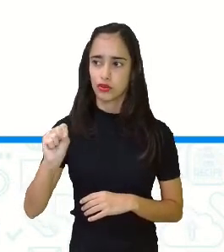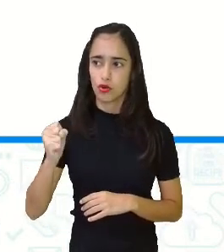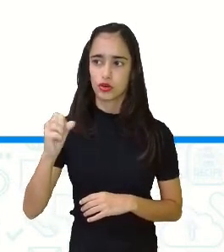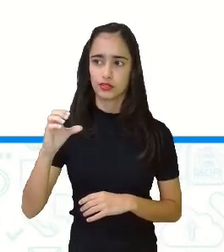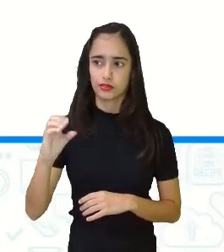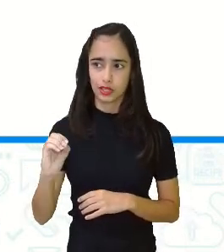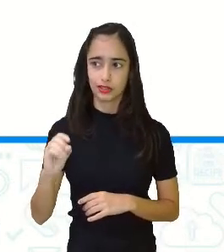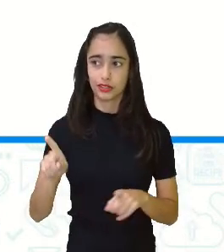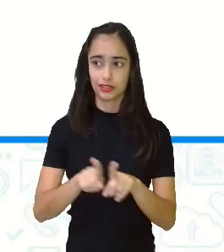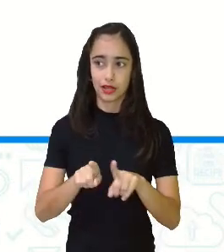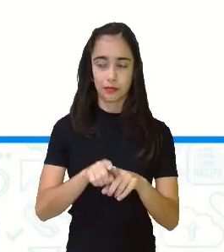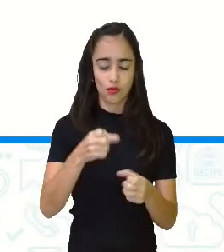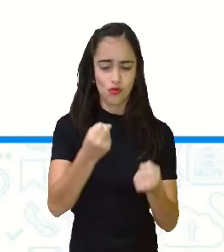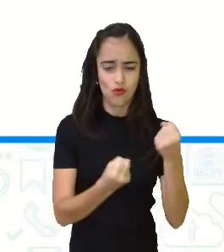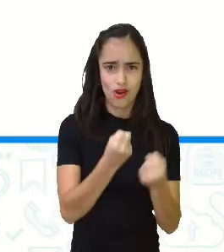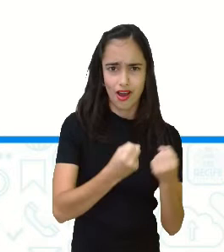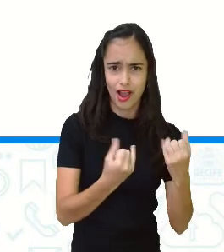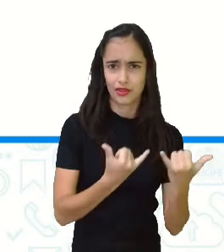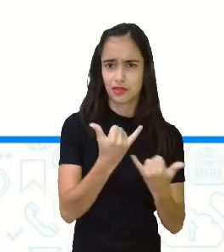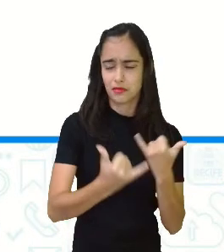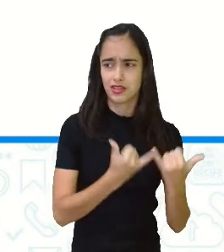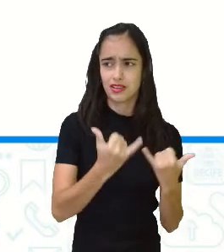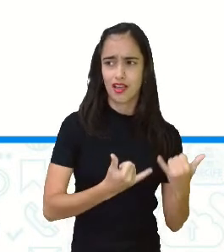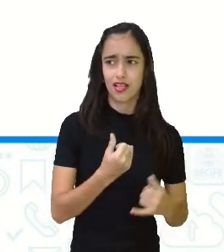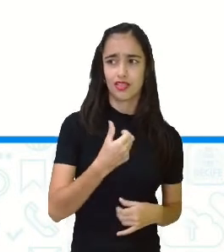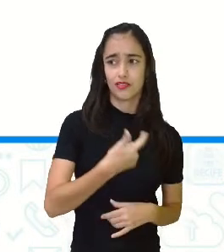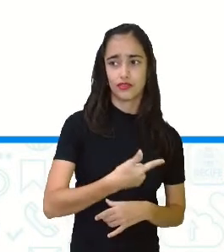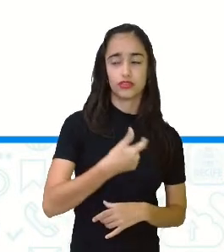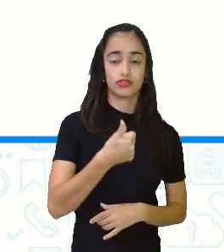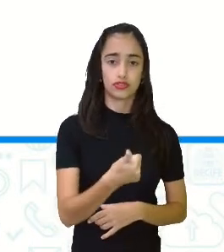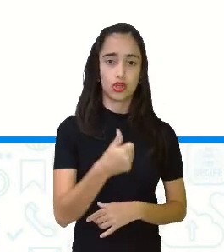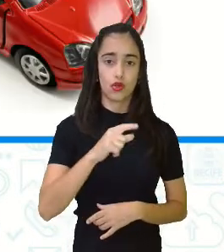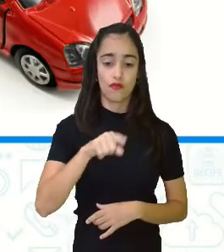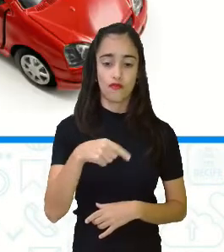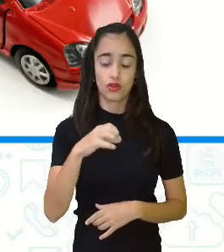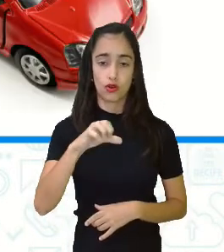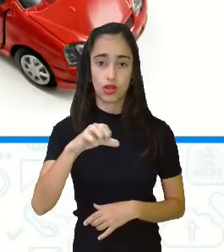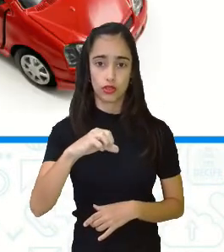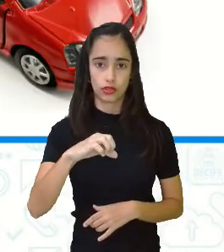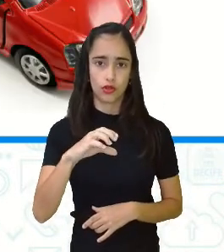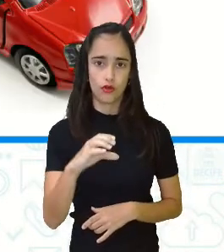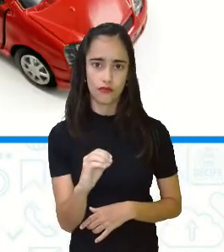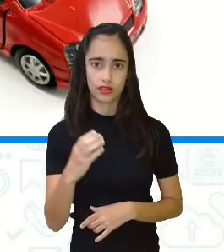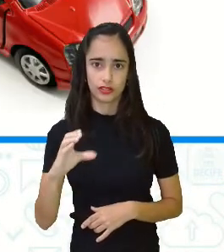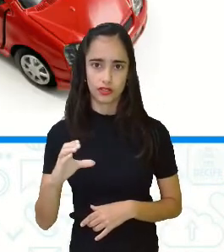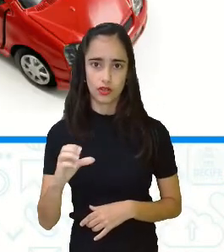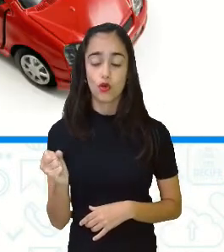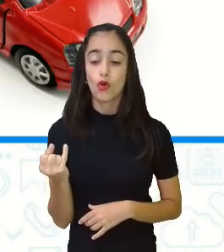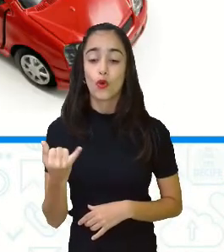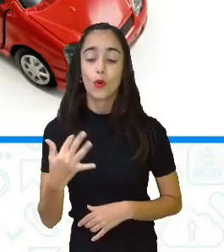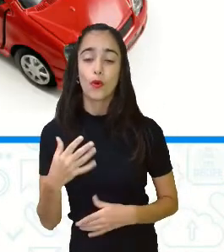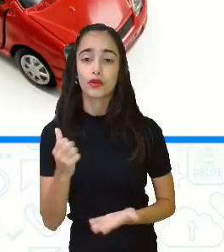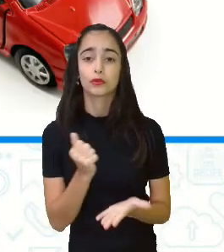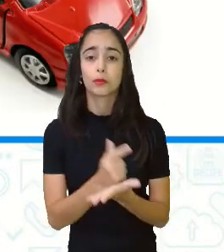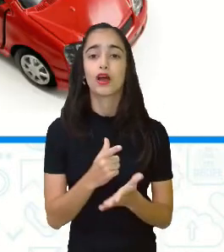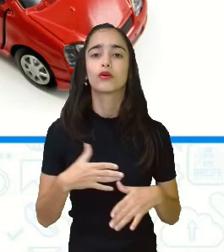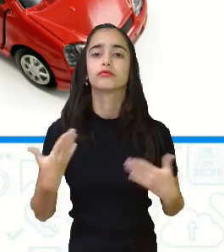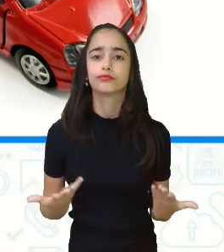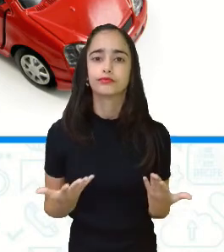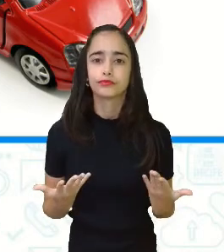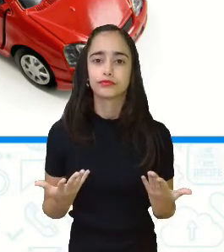R$ 21,90. Quanto Lucas gastou nos presentes do irmão? Simples aqui,